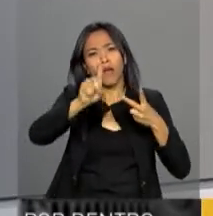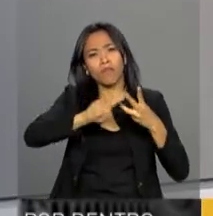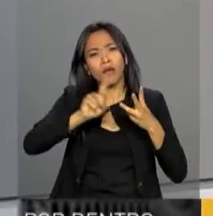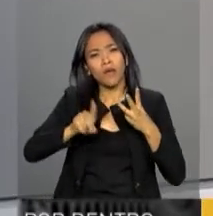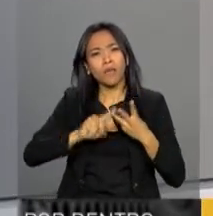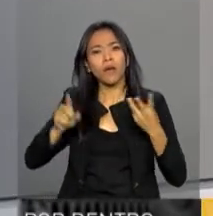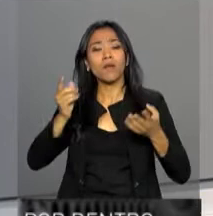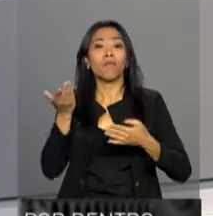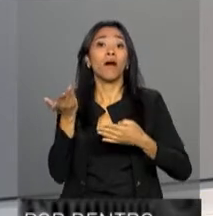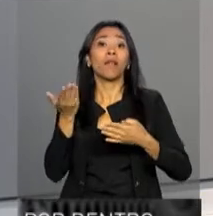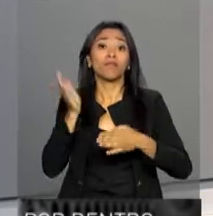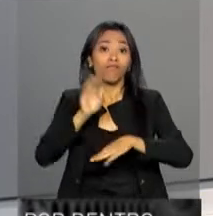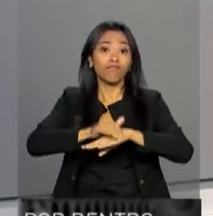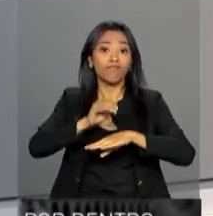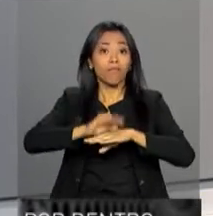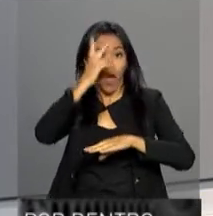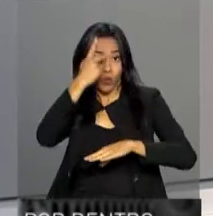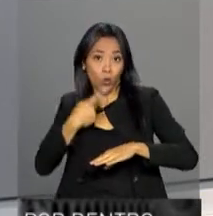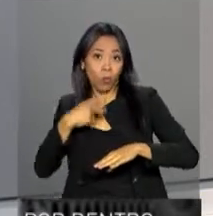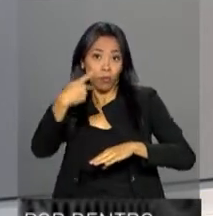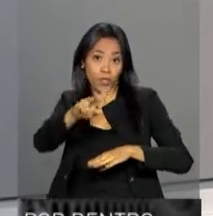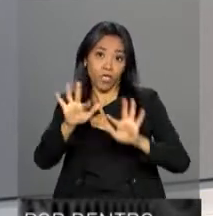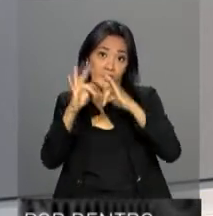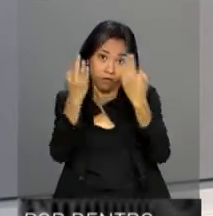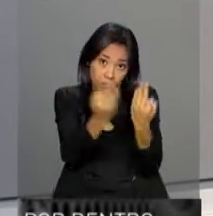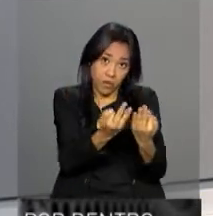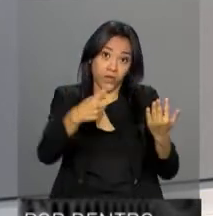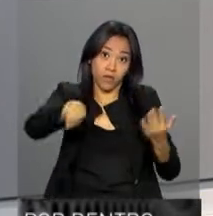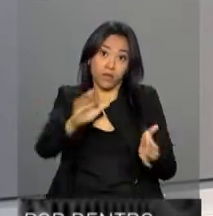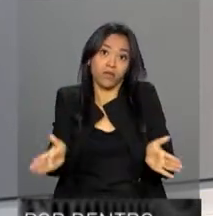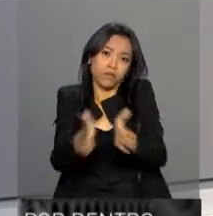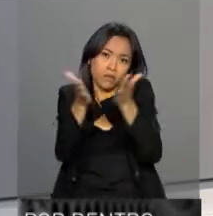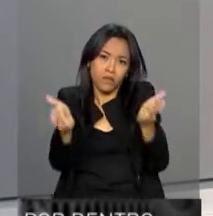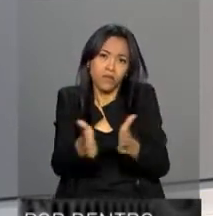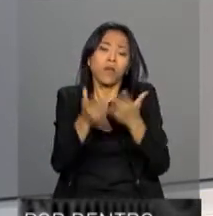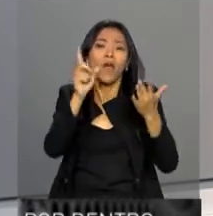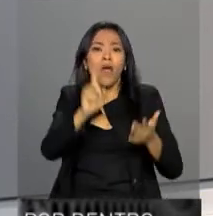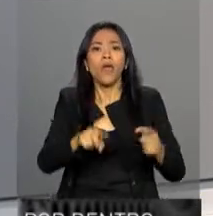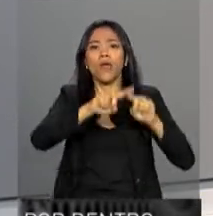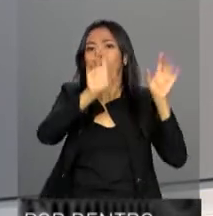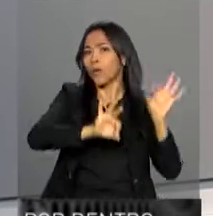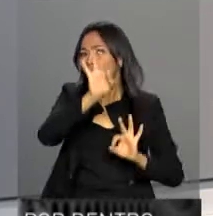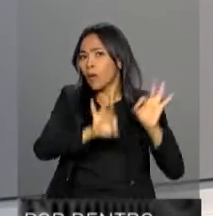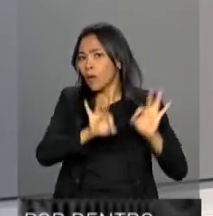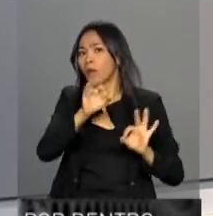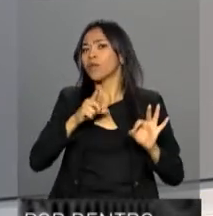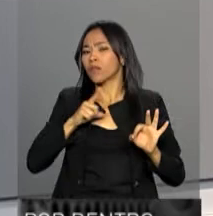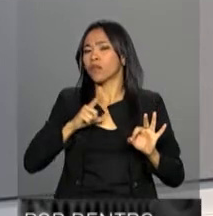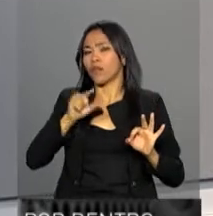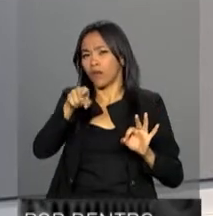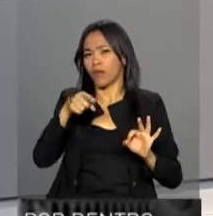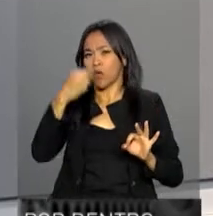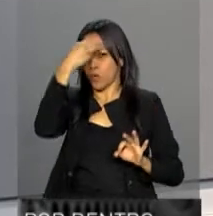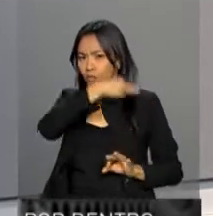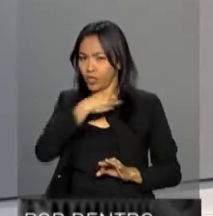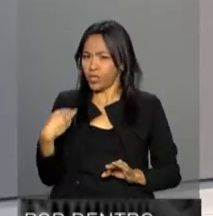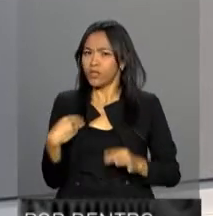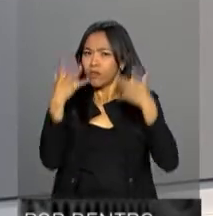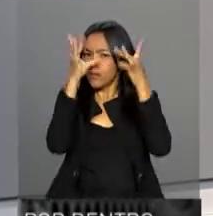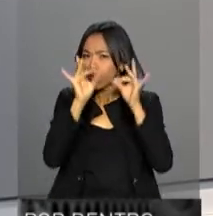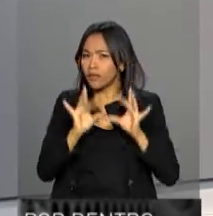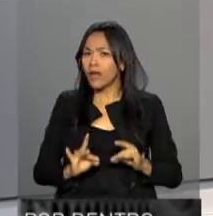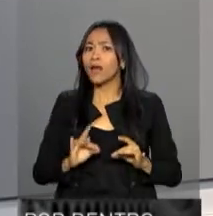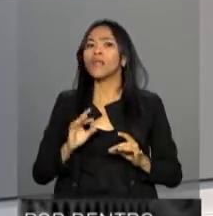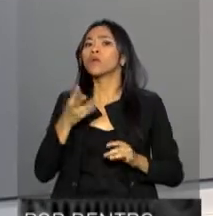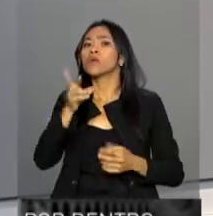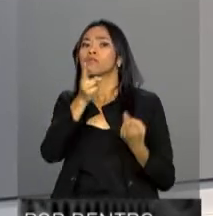financeira das famílias de baixa renda é o plano progredir o ministro do desenvolvimento social osmar terra detalhe o papel das prefeituras